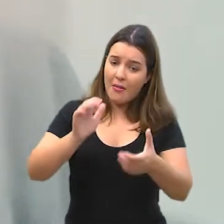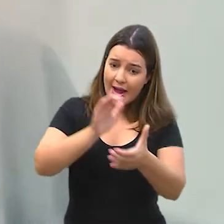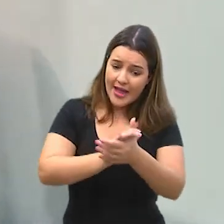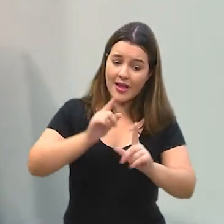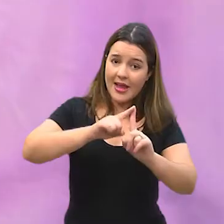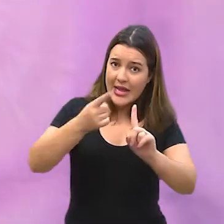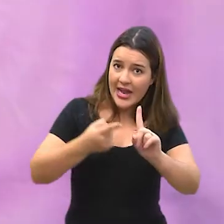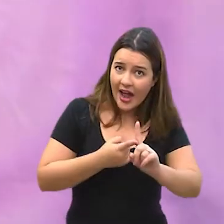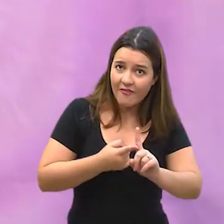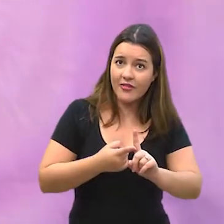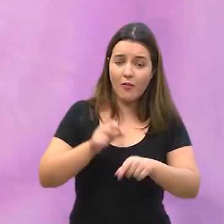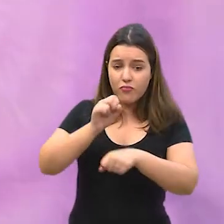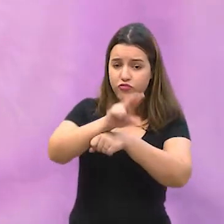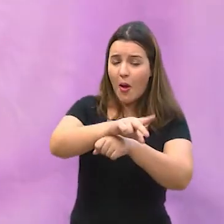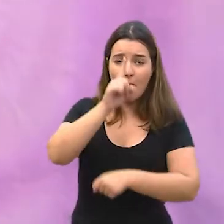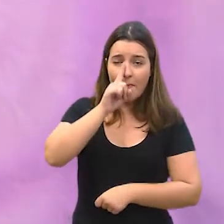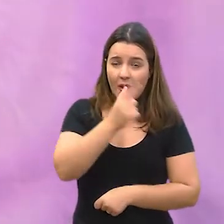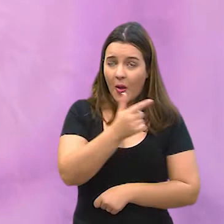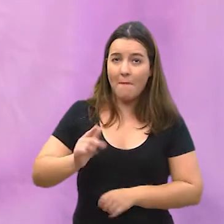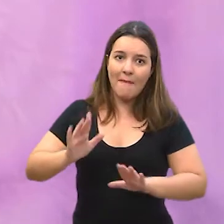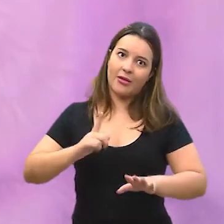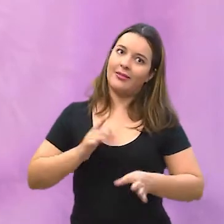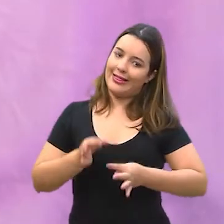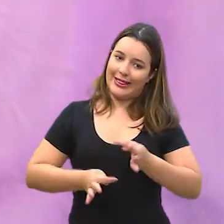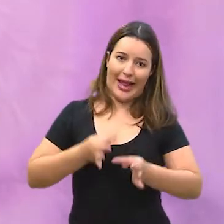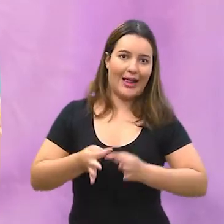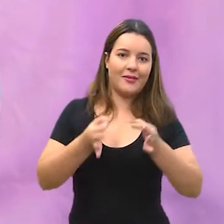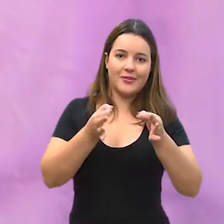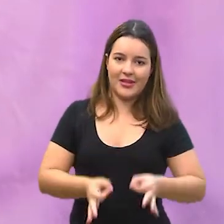Então, as pessoas que acabam descobrindo muito